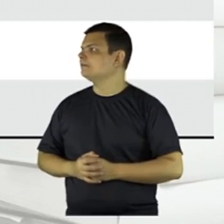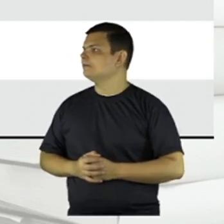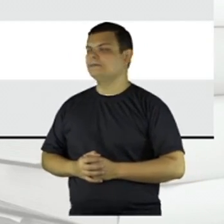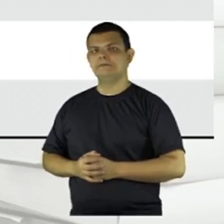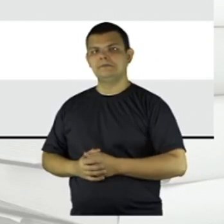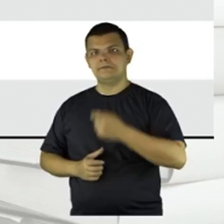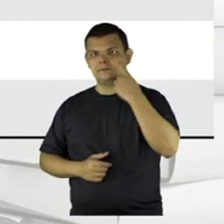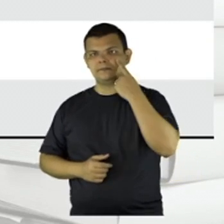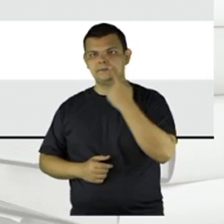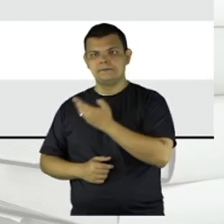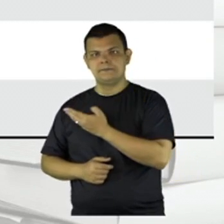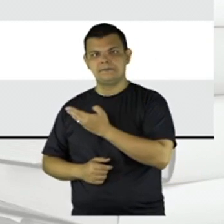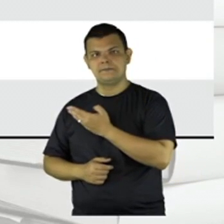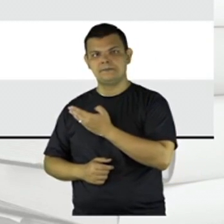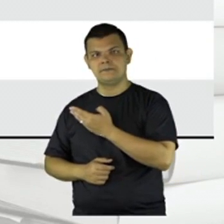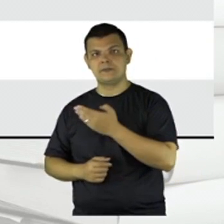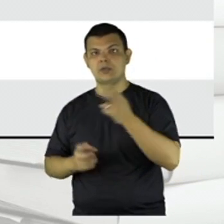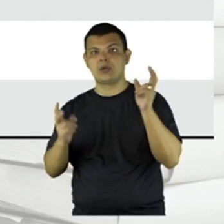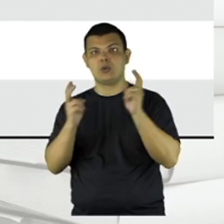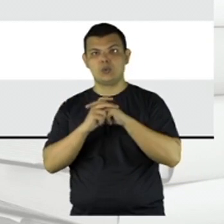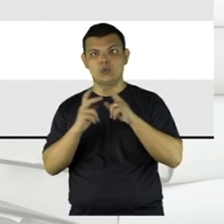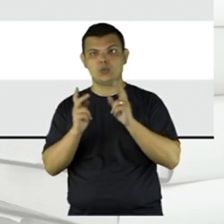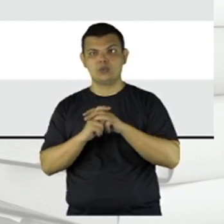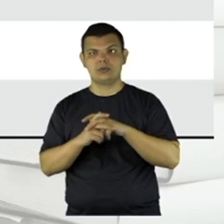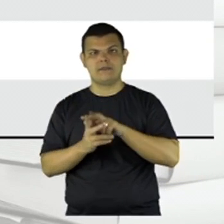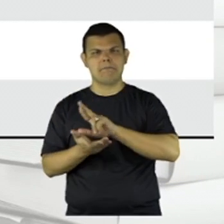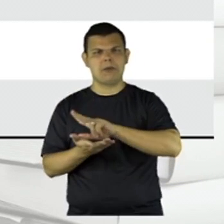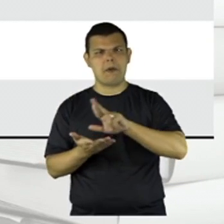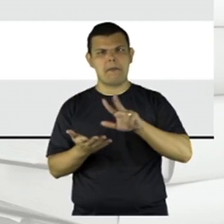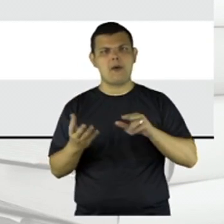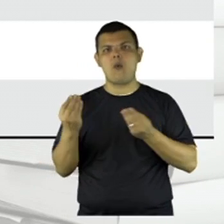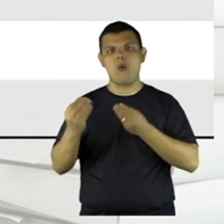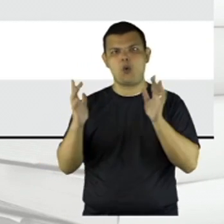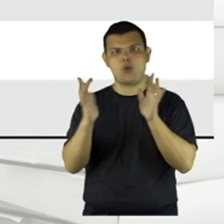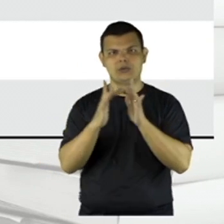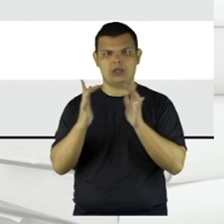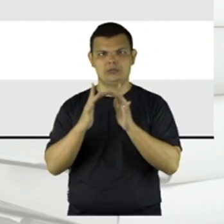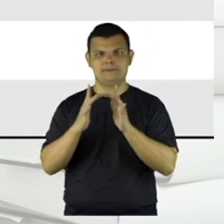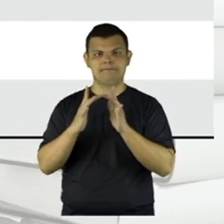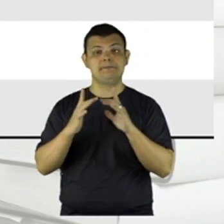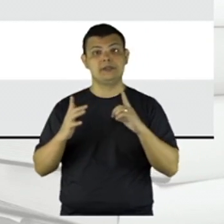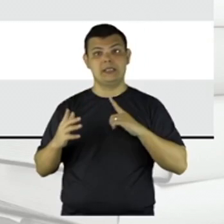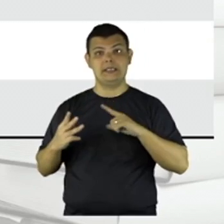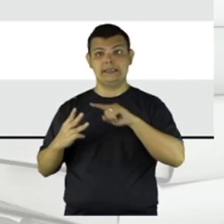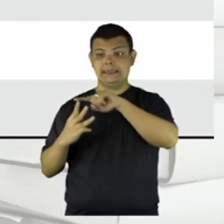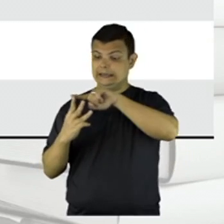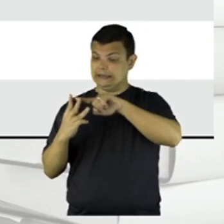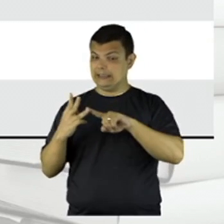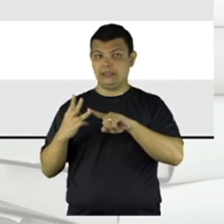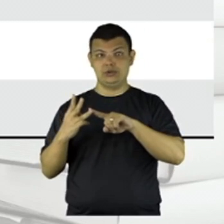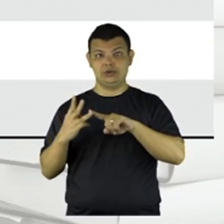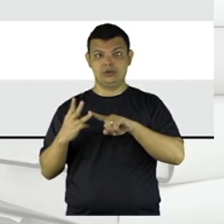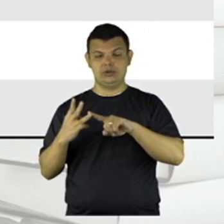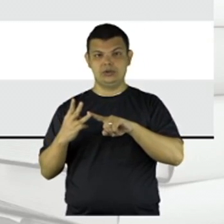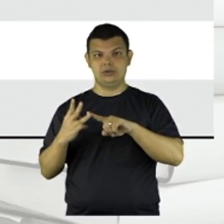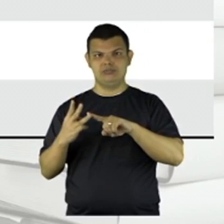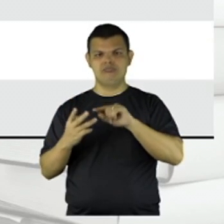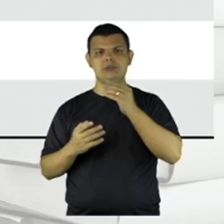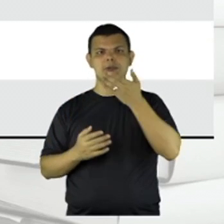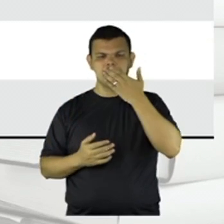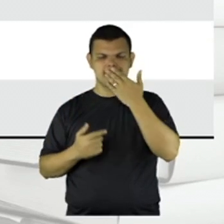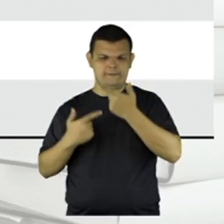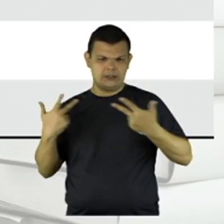Então olha só, as lutas e suas formas de contato. Nós temos 3 formas de contato nas